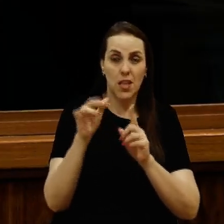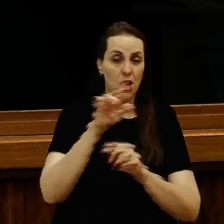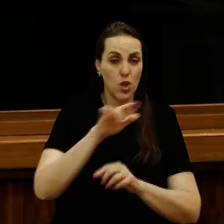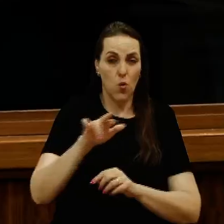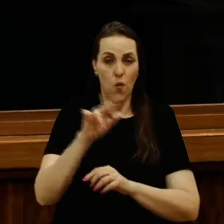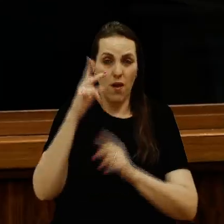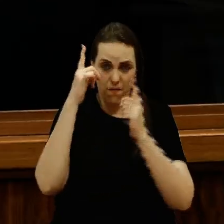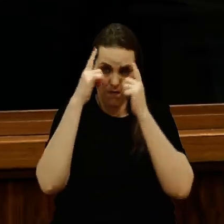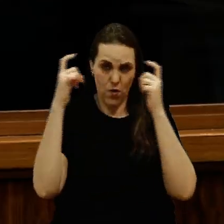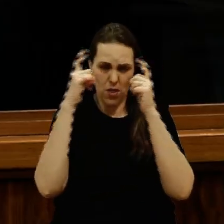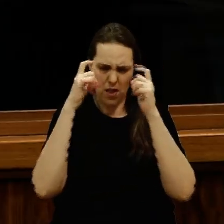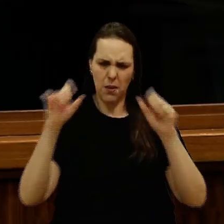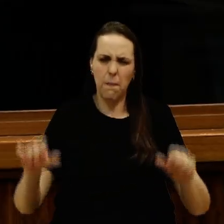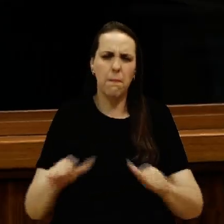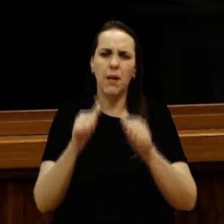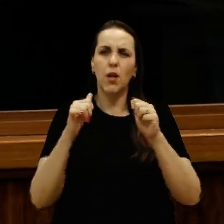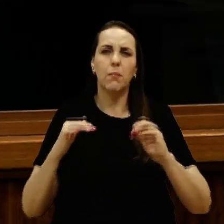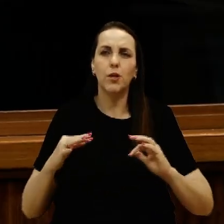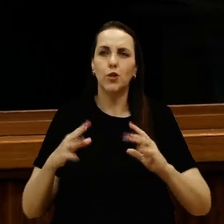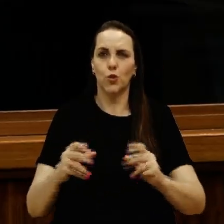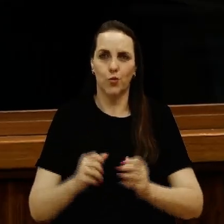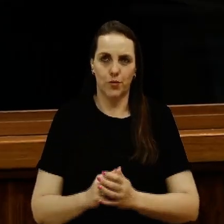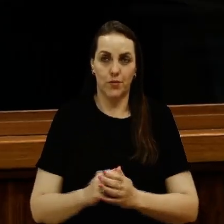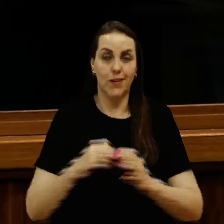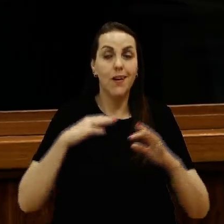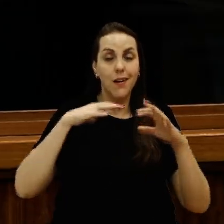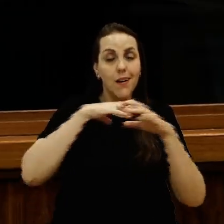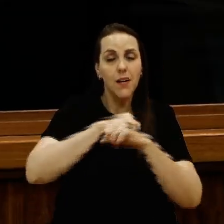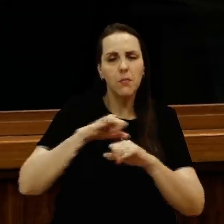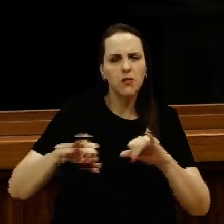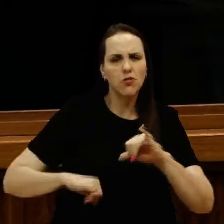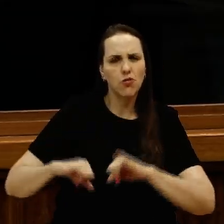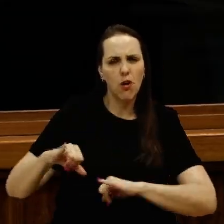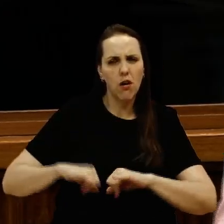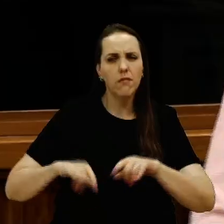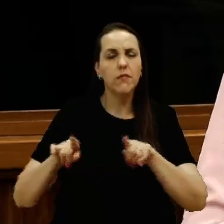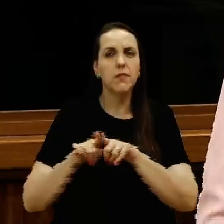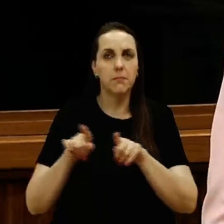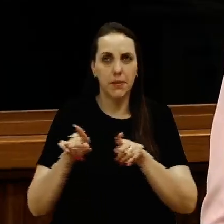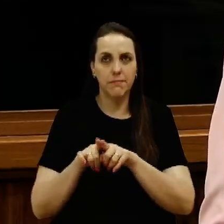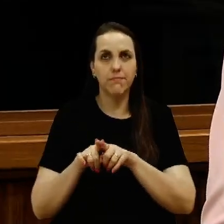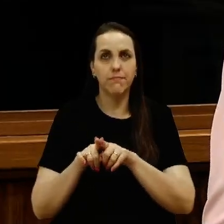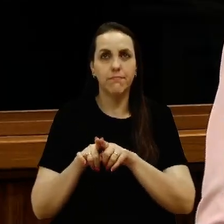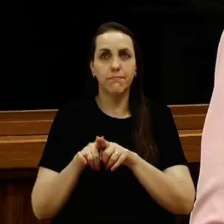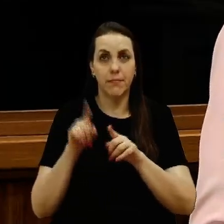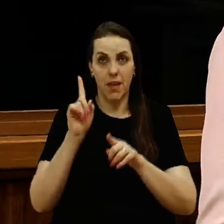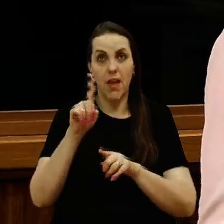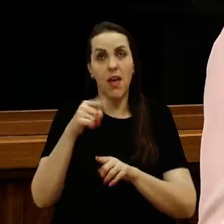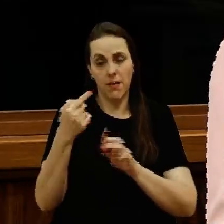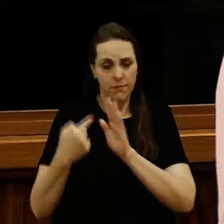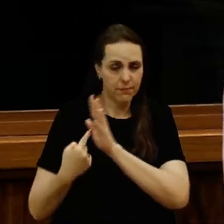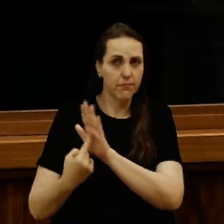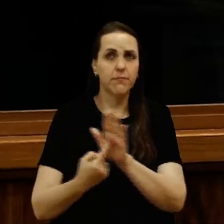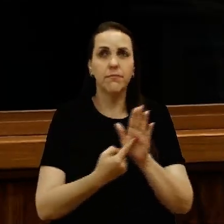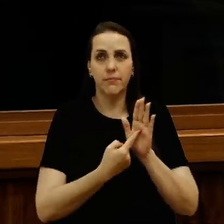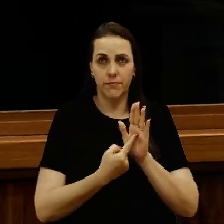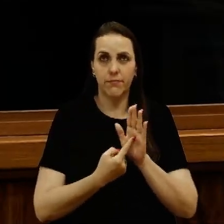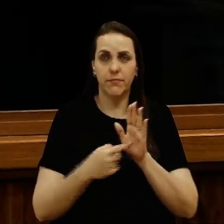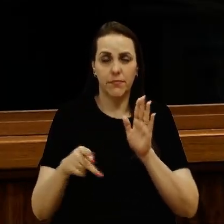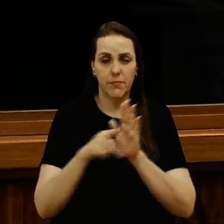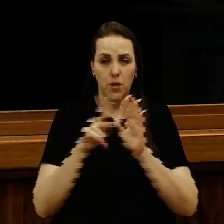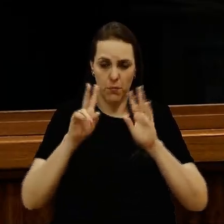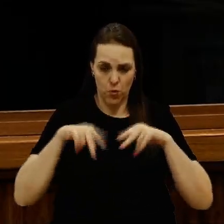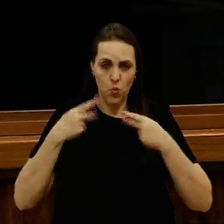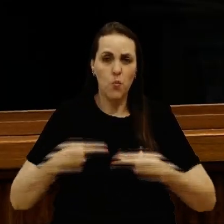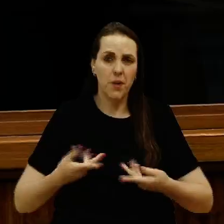muitas vezes os animais sofrem, às vezes até reflexo aquilo da questão do próprio ser humano, né? Nós